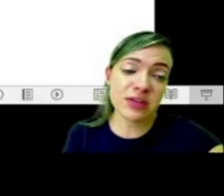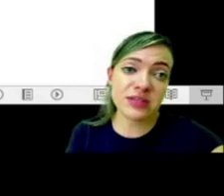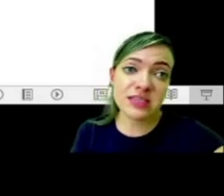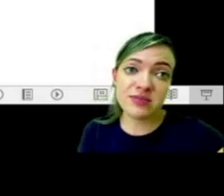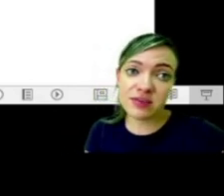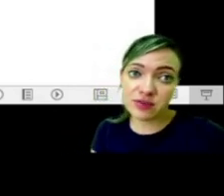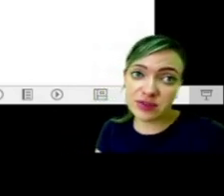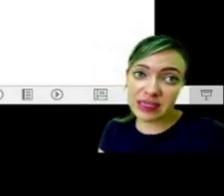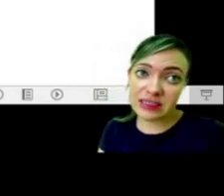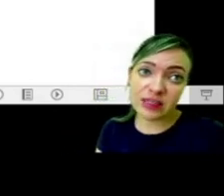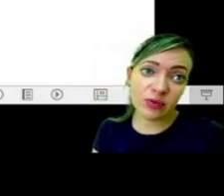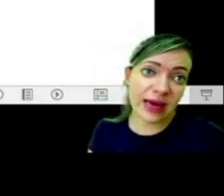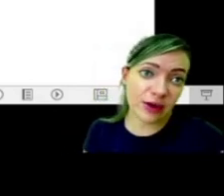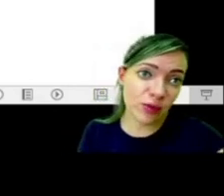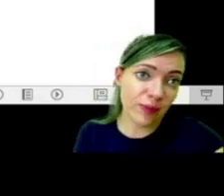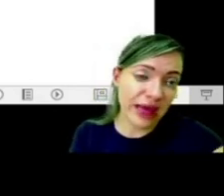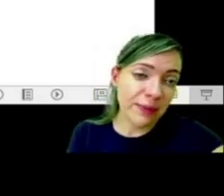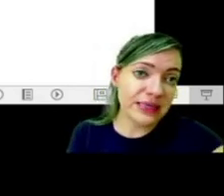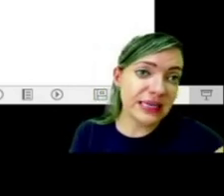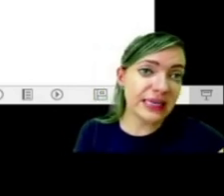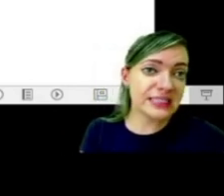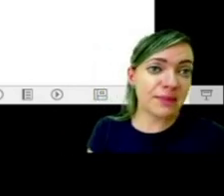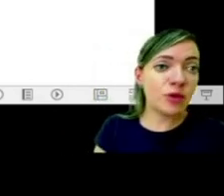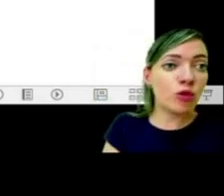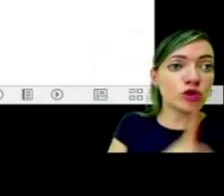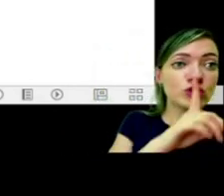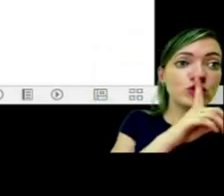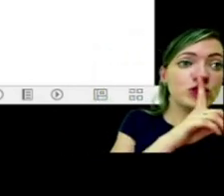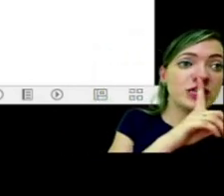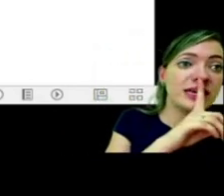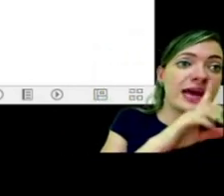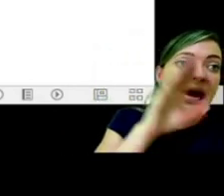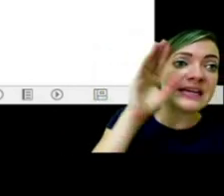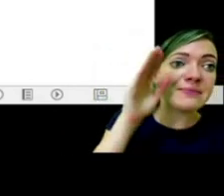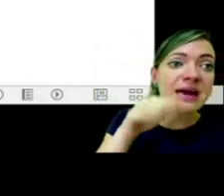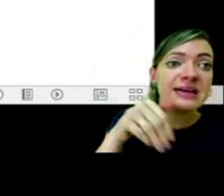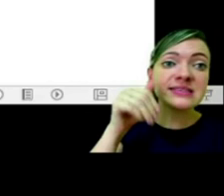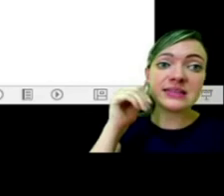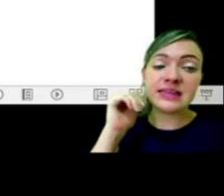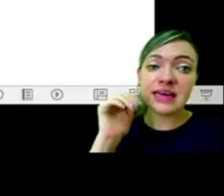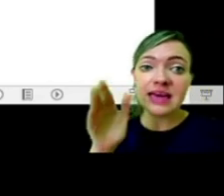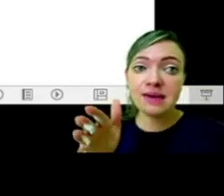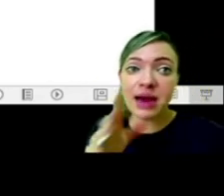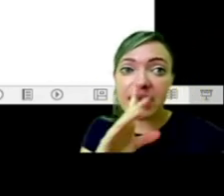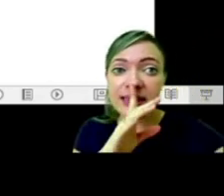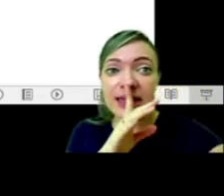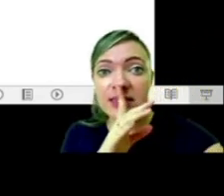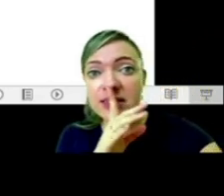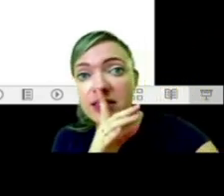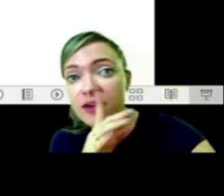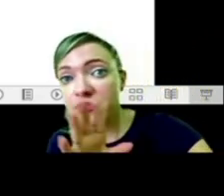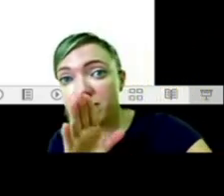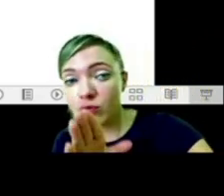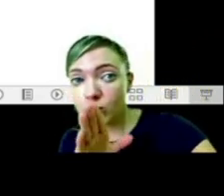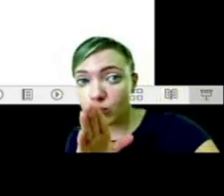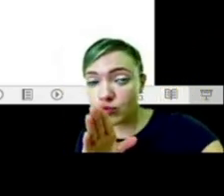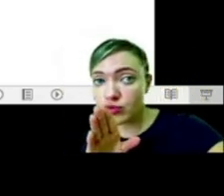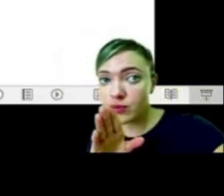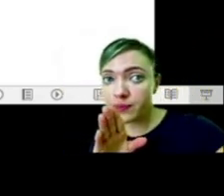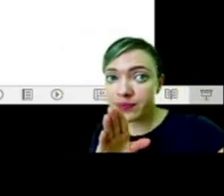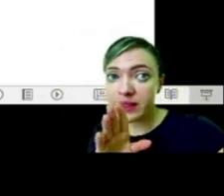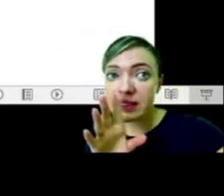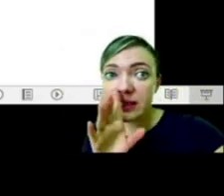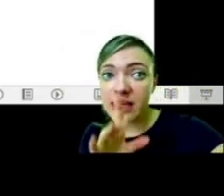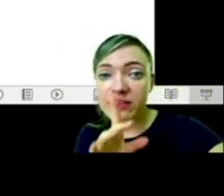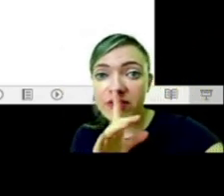Eu tenho vários seres vivos, ele cita o lago, mas ele quer saber o conjunto de animais, até bactérias e